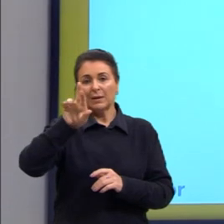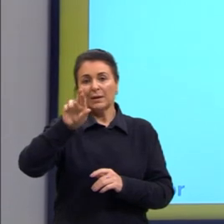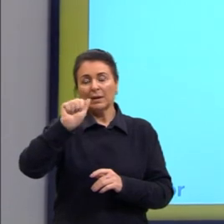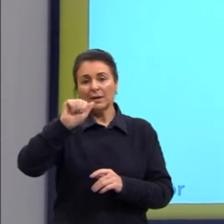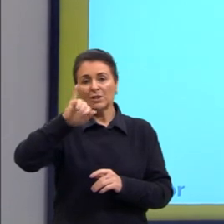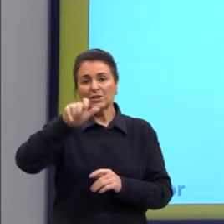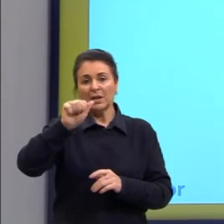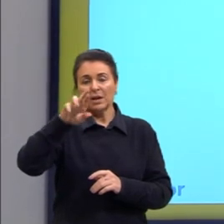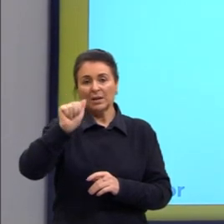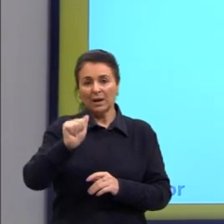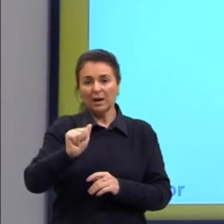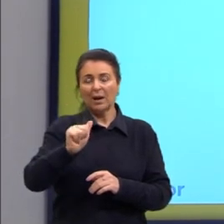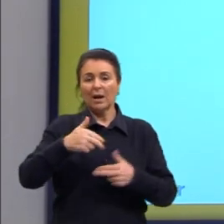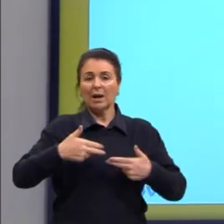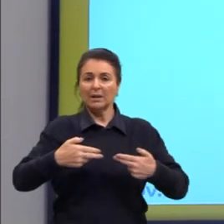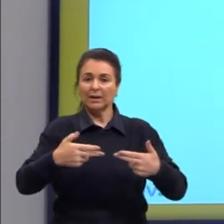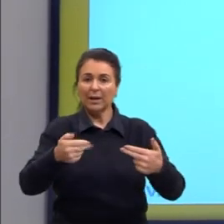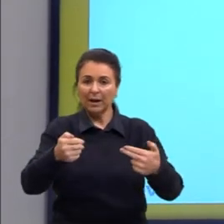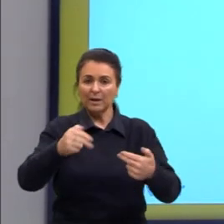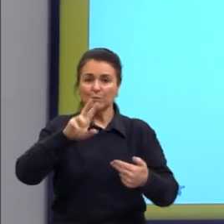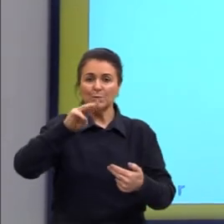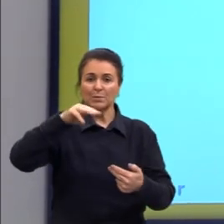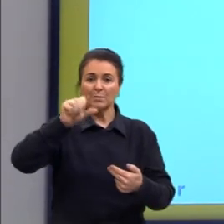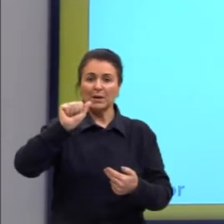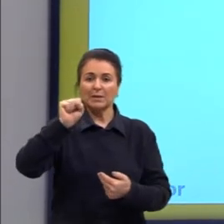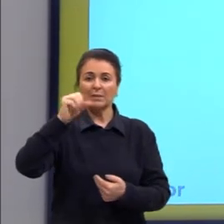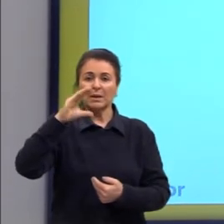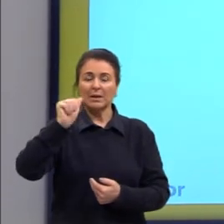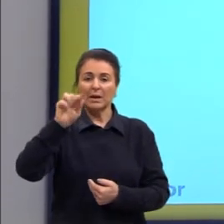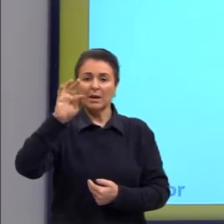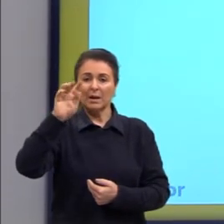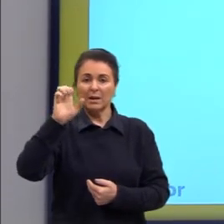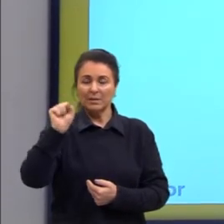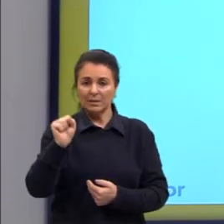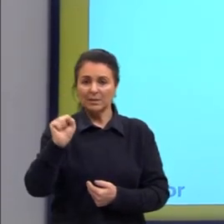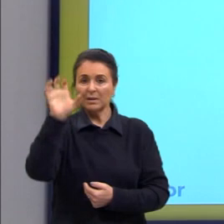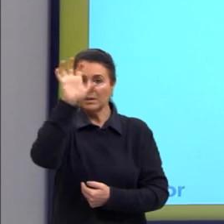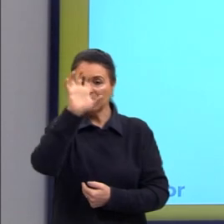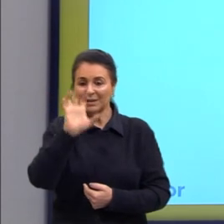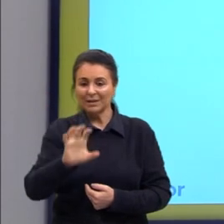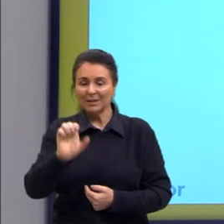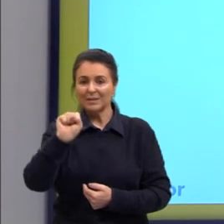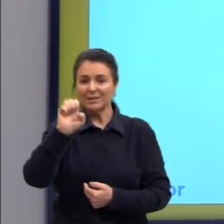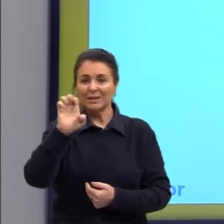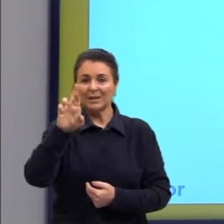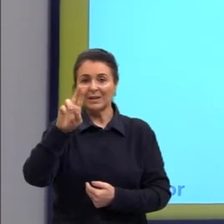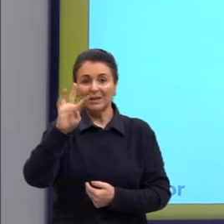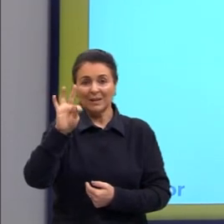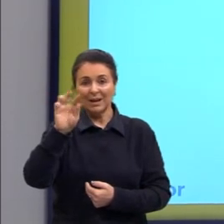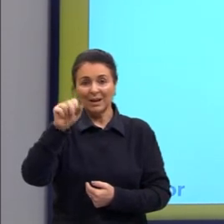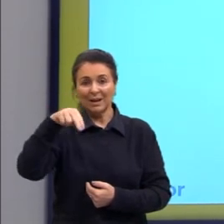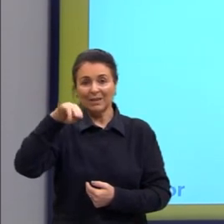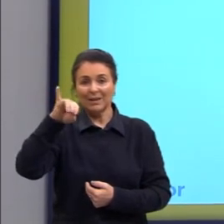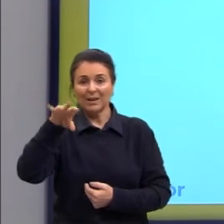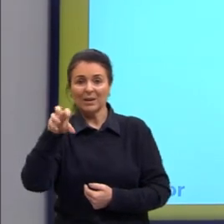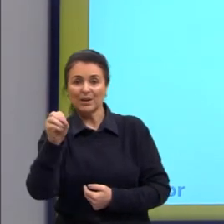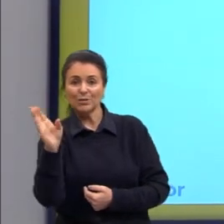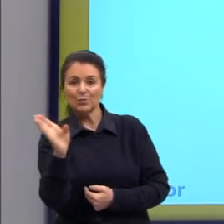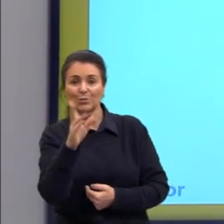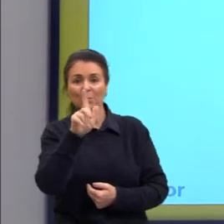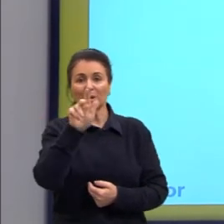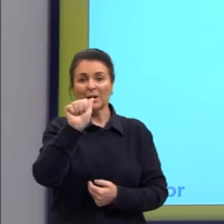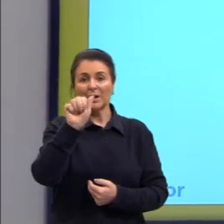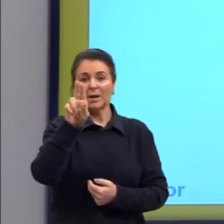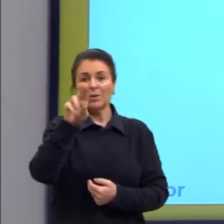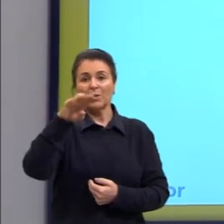Minas de Prata A Guerra dos Mascates dos regionalistas temos o sertanejo e o gaúcho então ele escreve uma